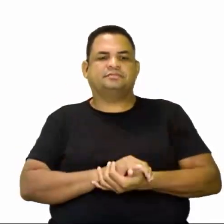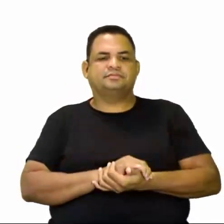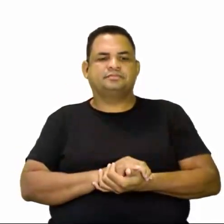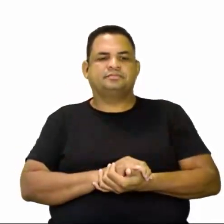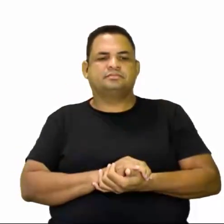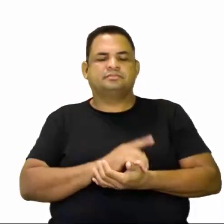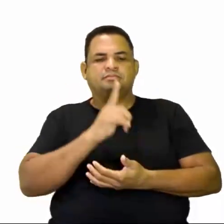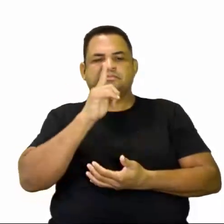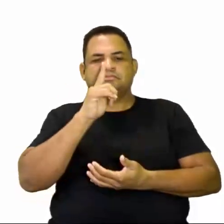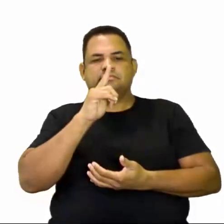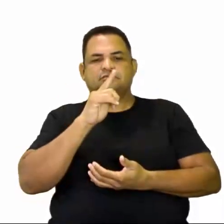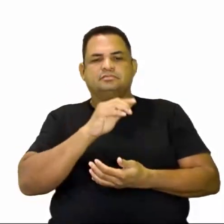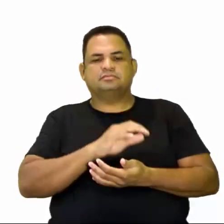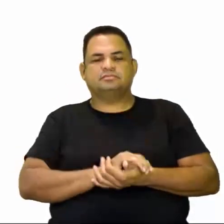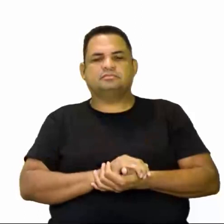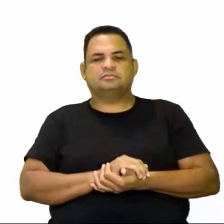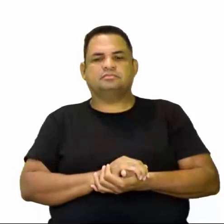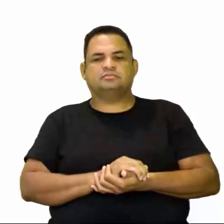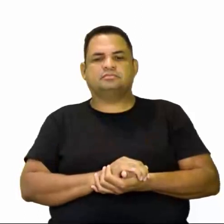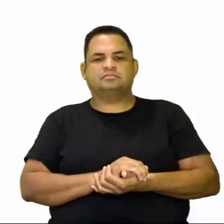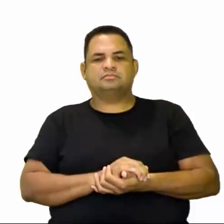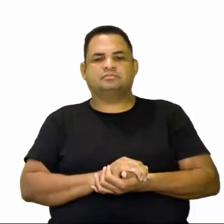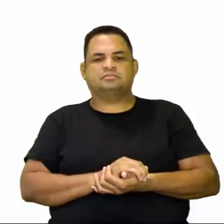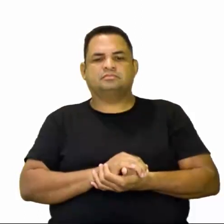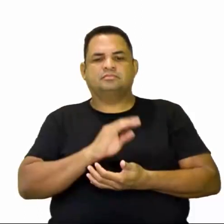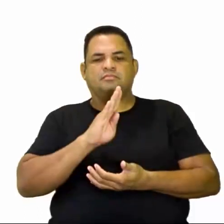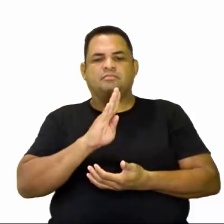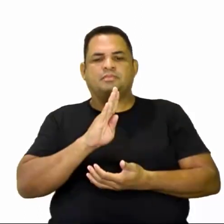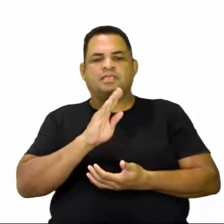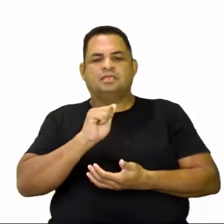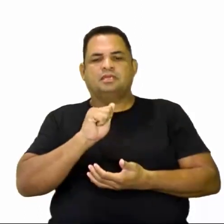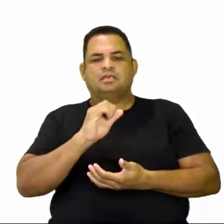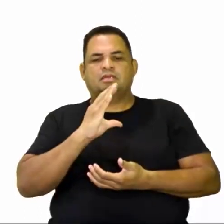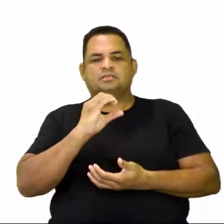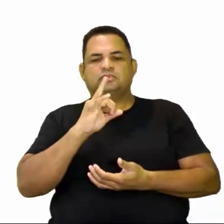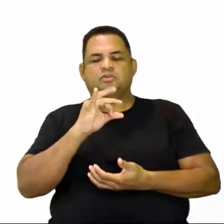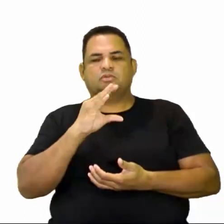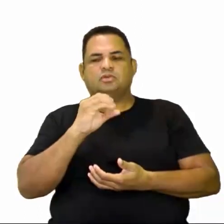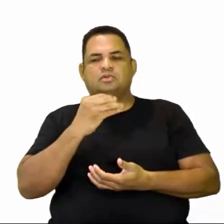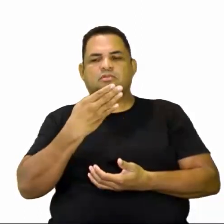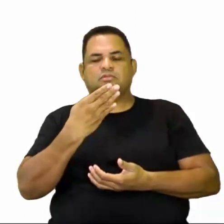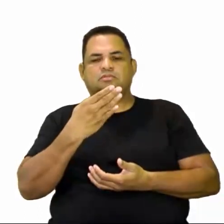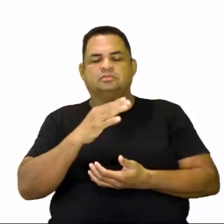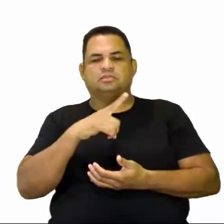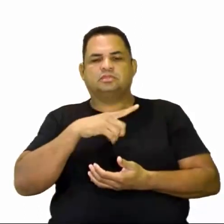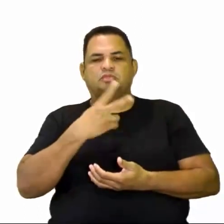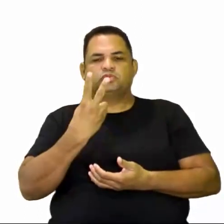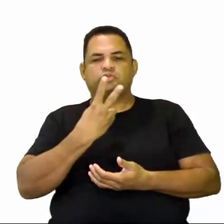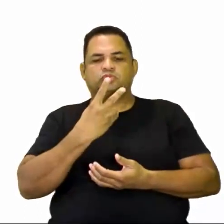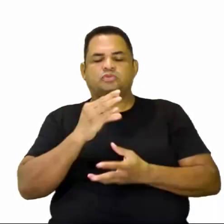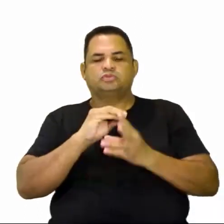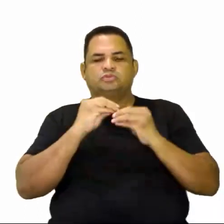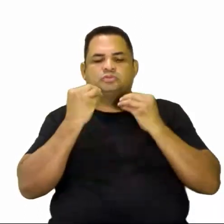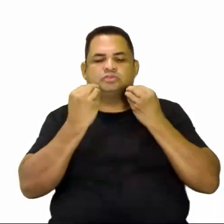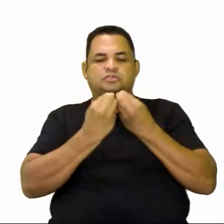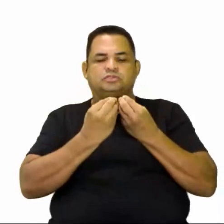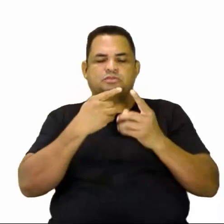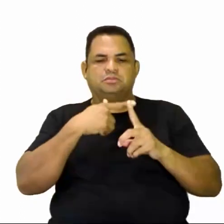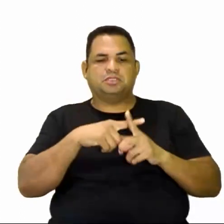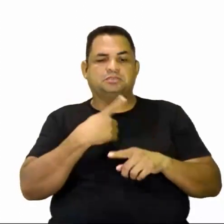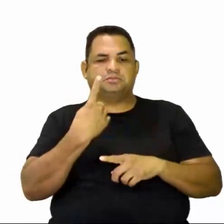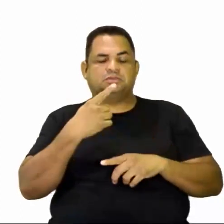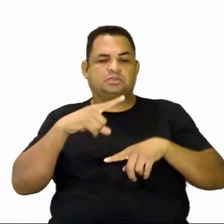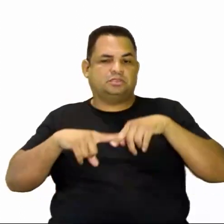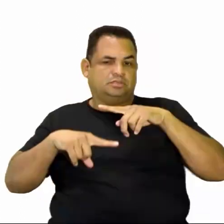da água e o BaSO4. Por quê? Nós temos duas substâncias compostas,